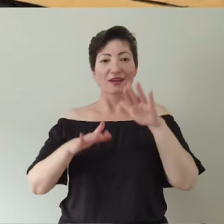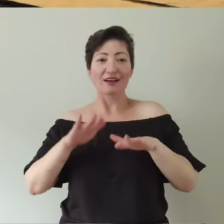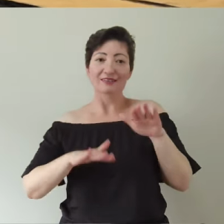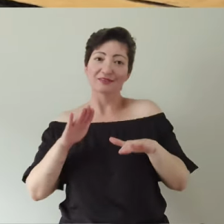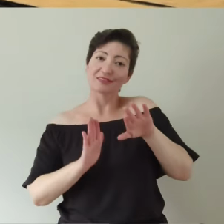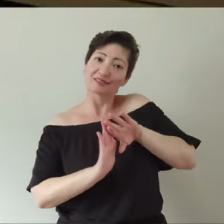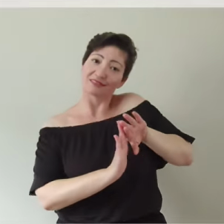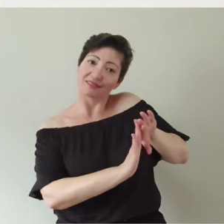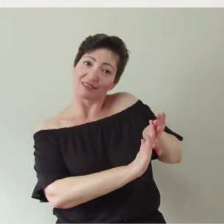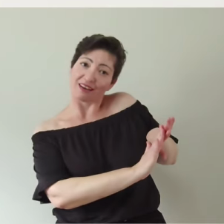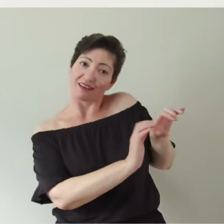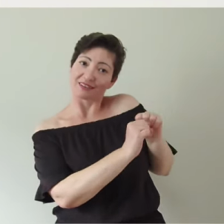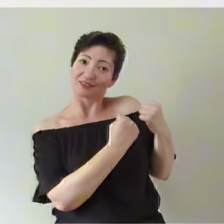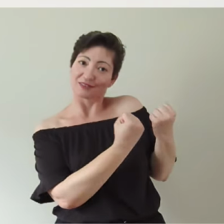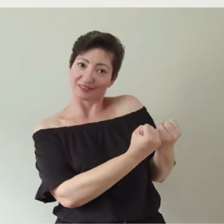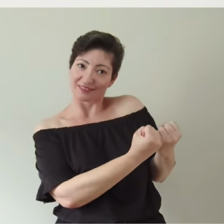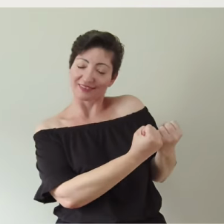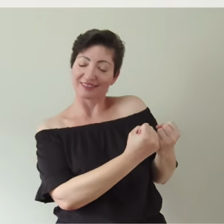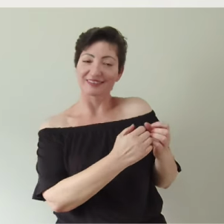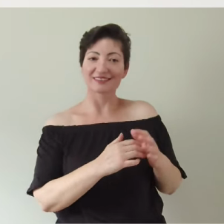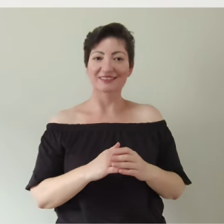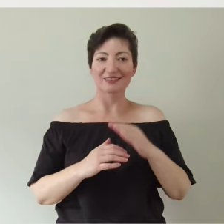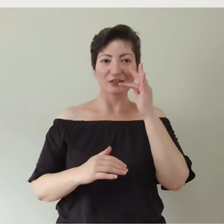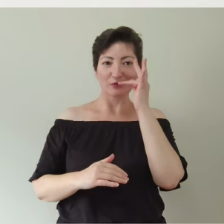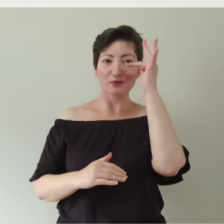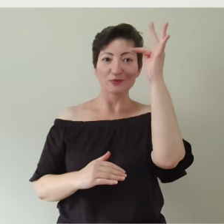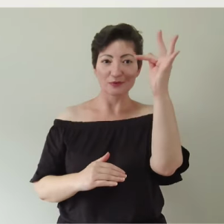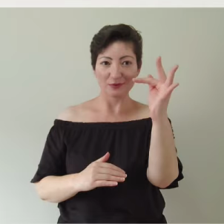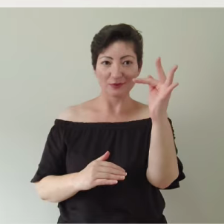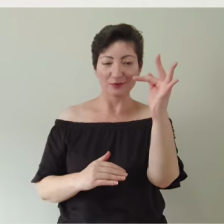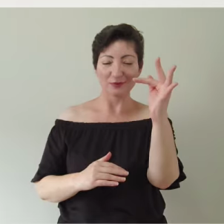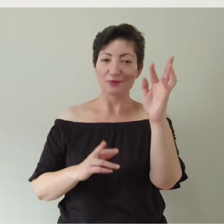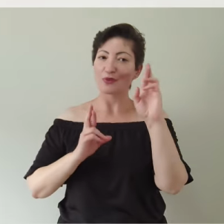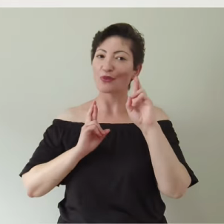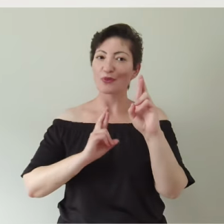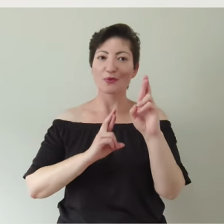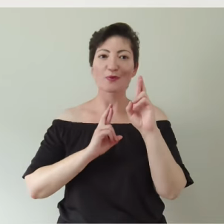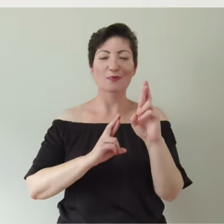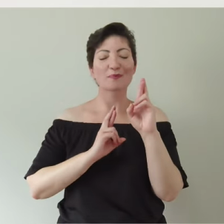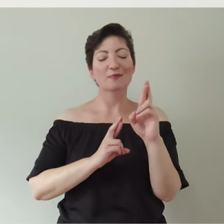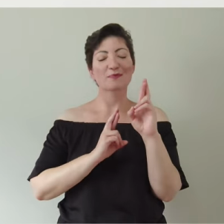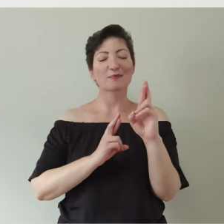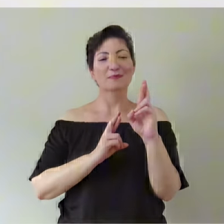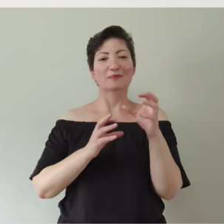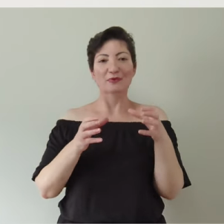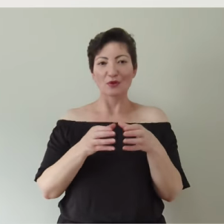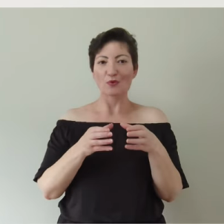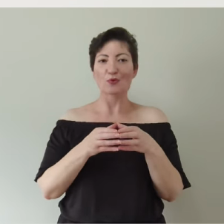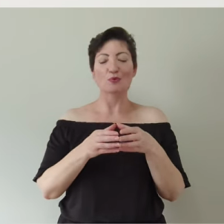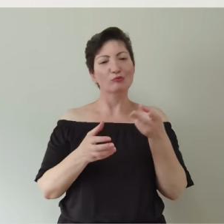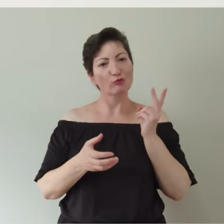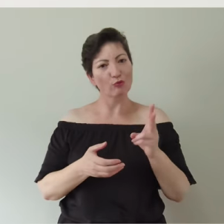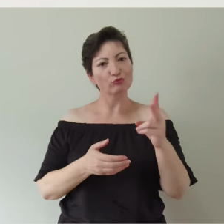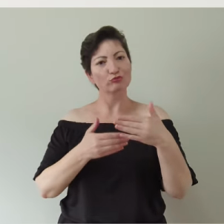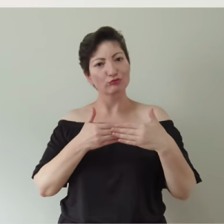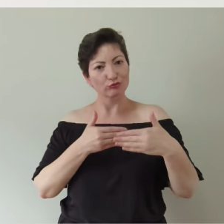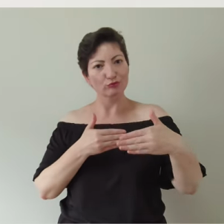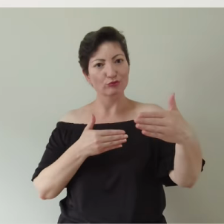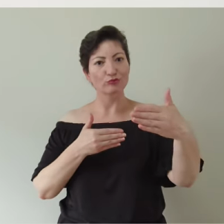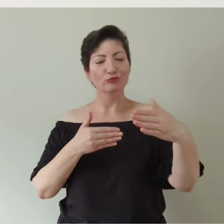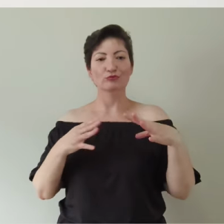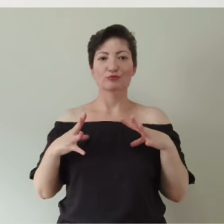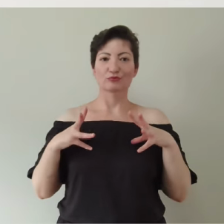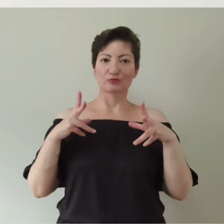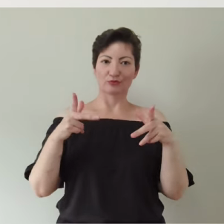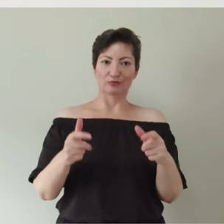nossa sociedade hoje. Para o futuro, eu espero que o nosso grupo continue, né, com